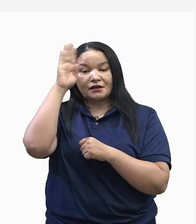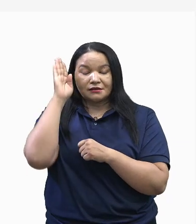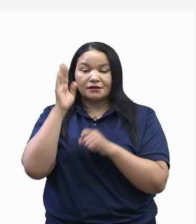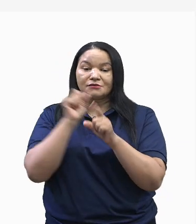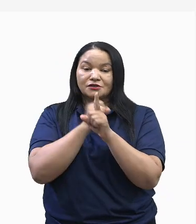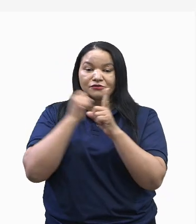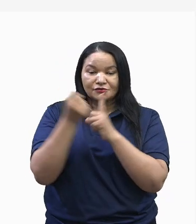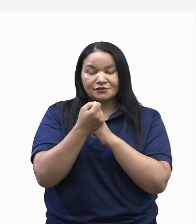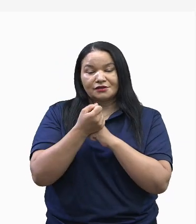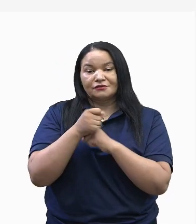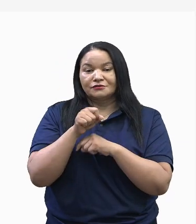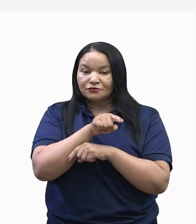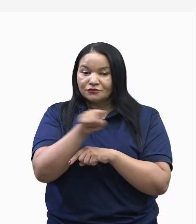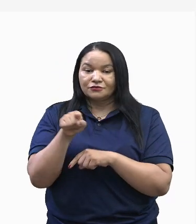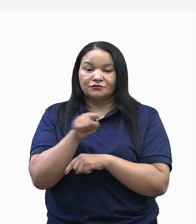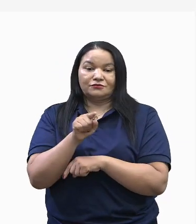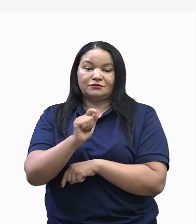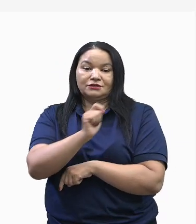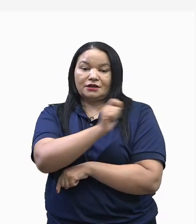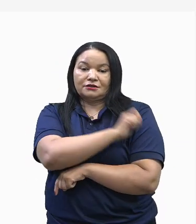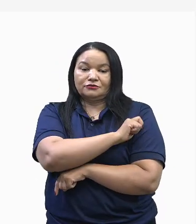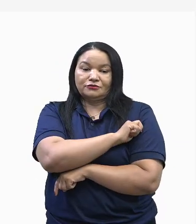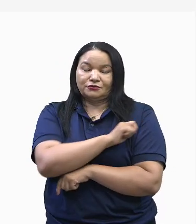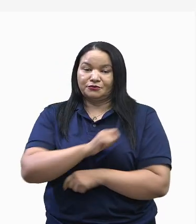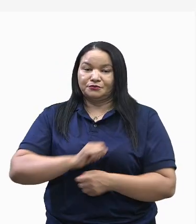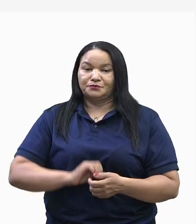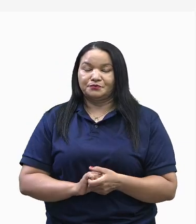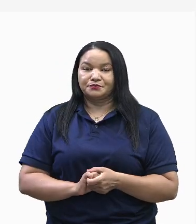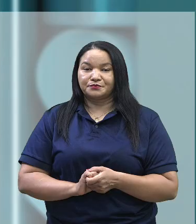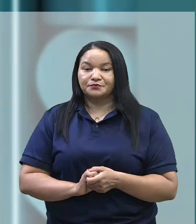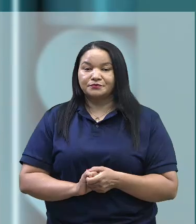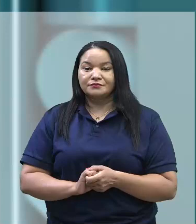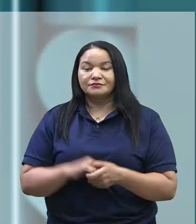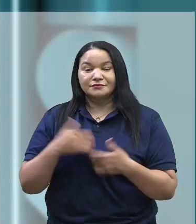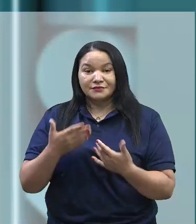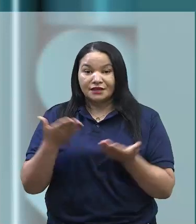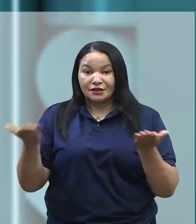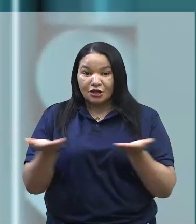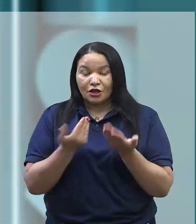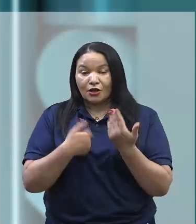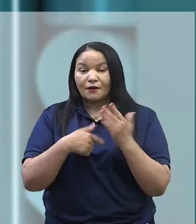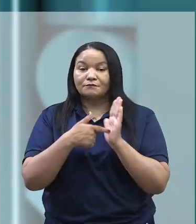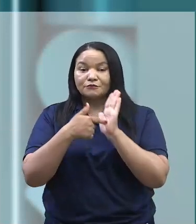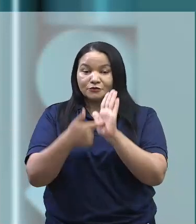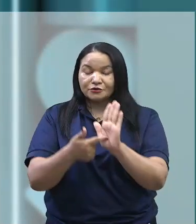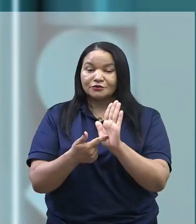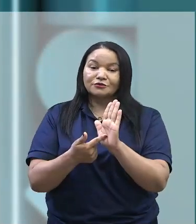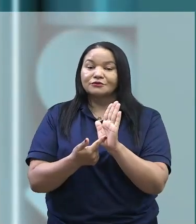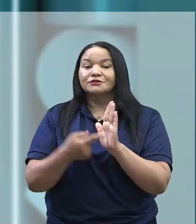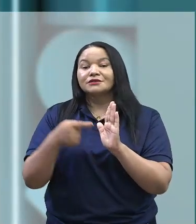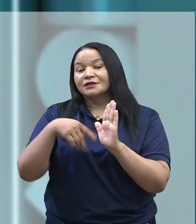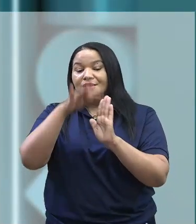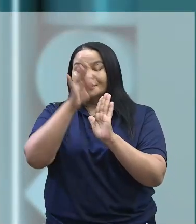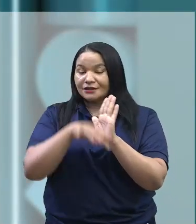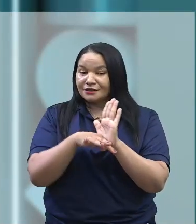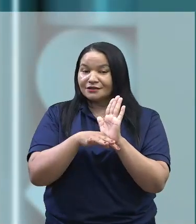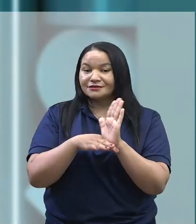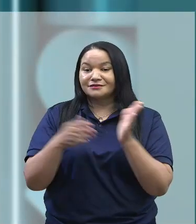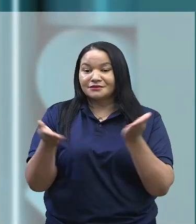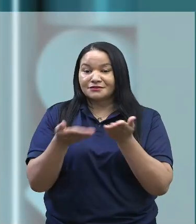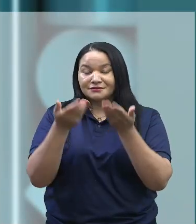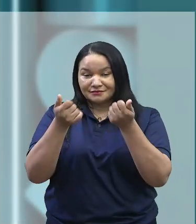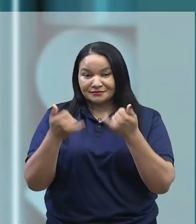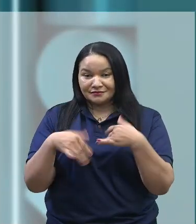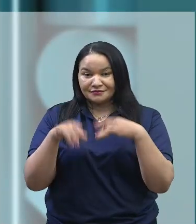E social, a formação acadêmica e social dos nossos alunos. Então, aqui a gente tem um outro texto e